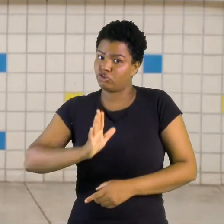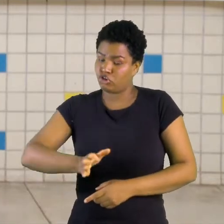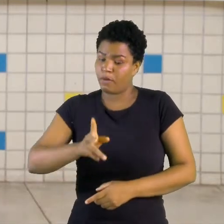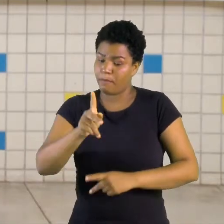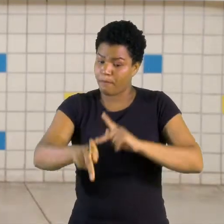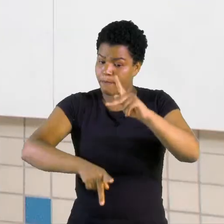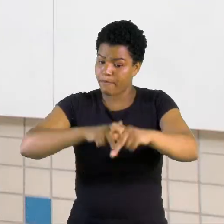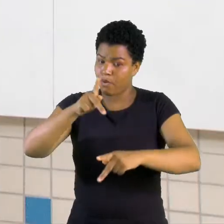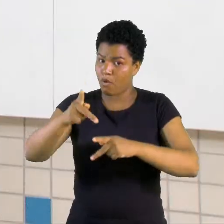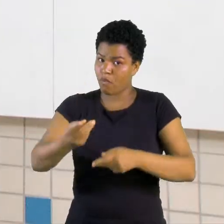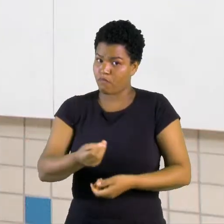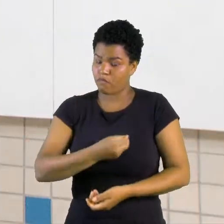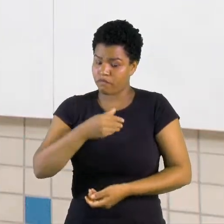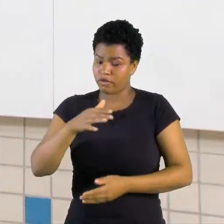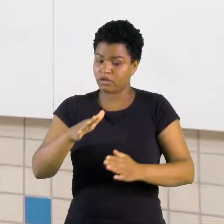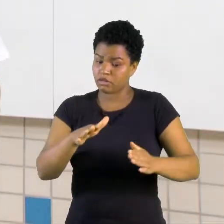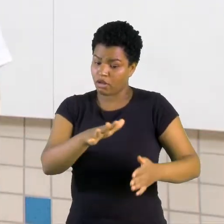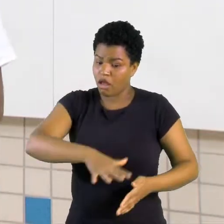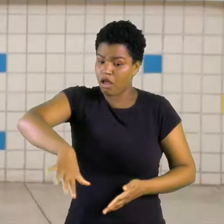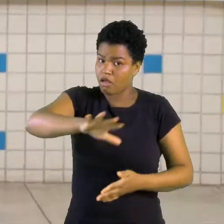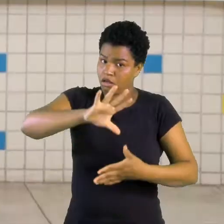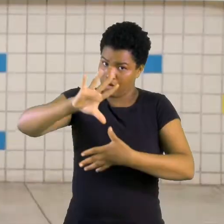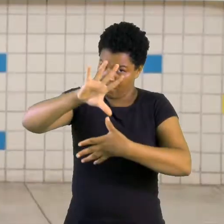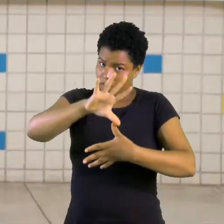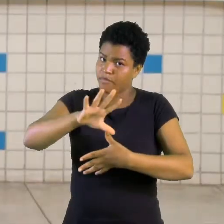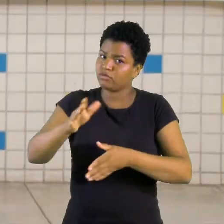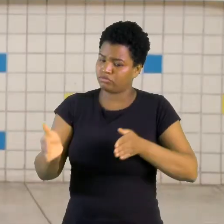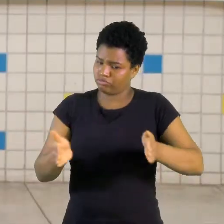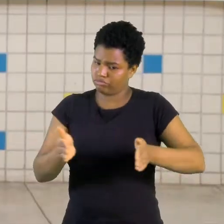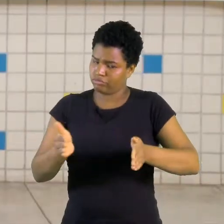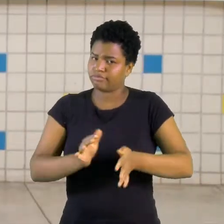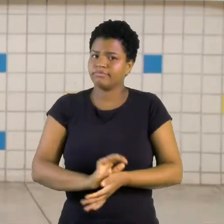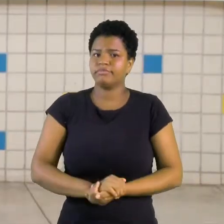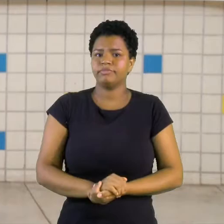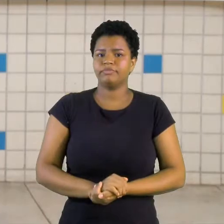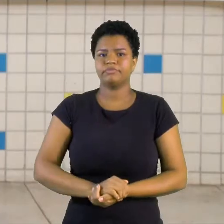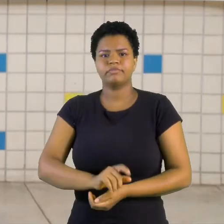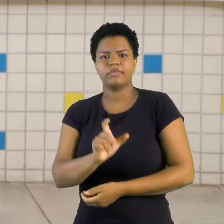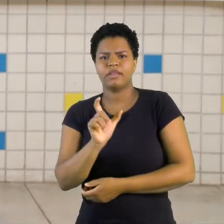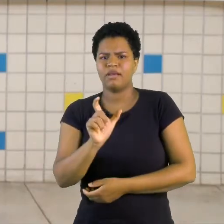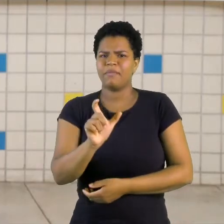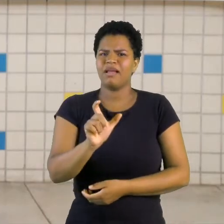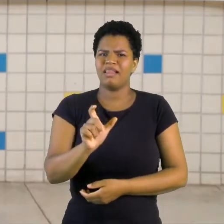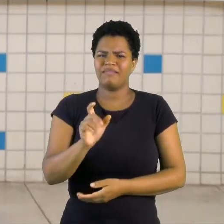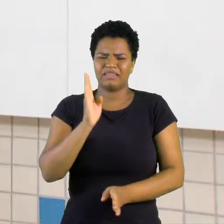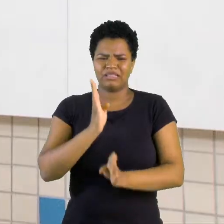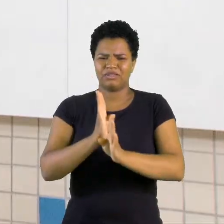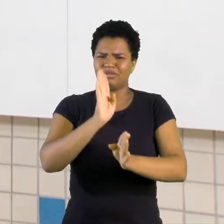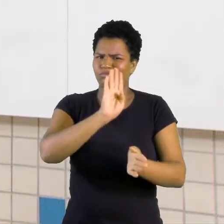né, a América durante aquele período. Então a palavra descobrimento ela tem que ser descartada.